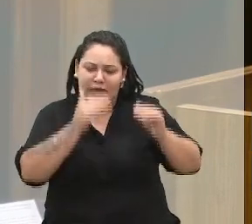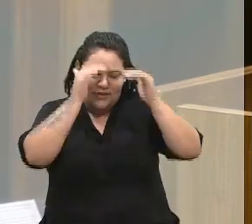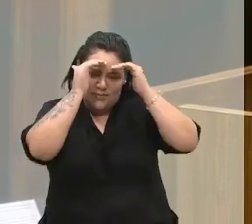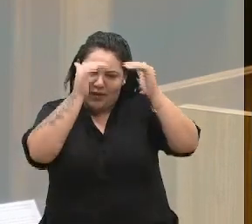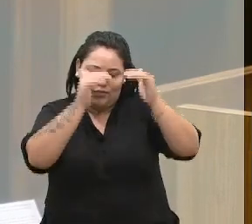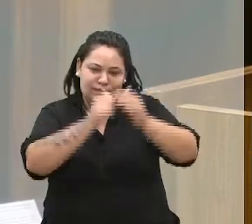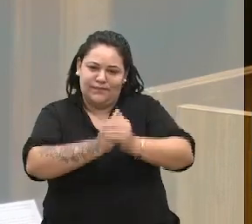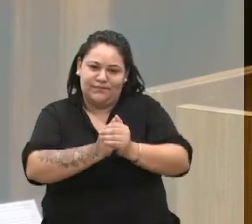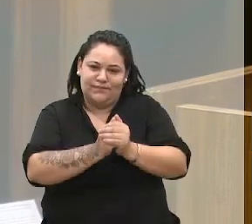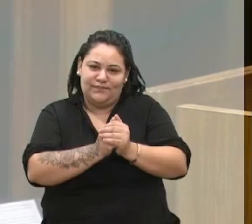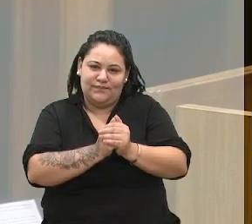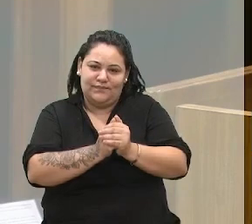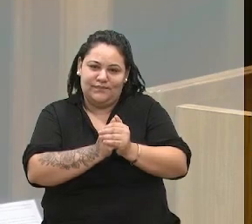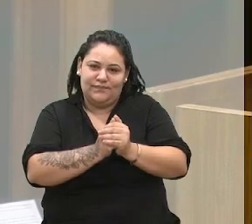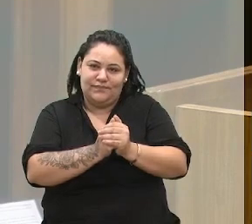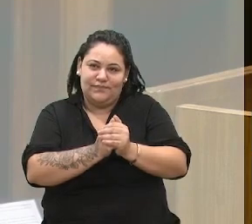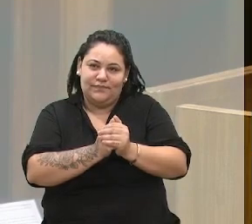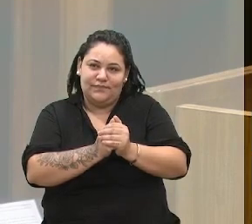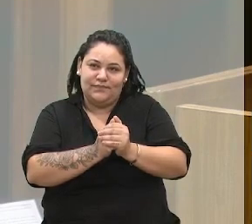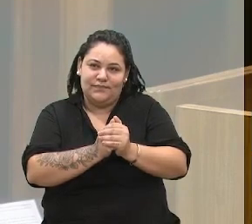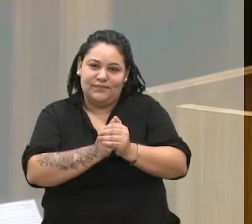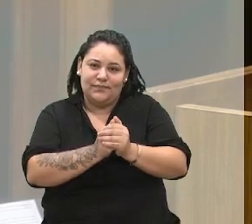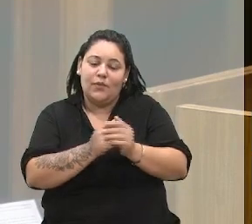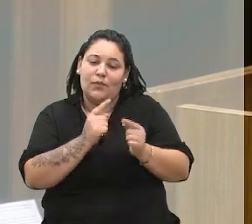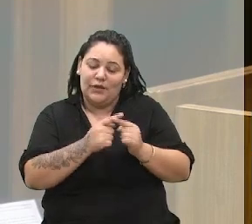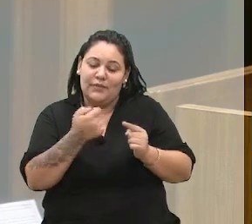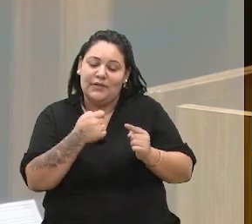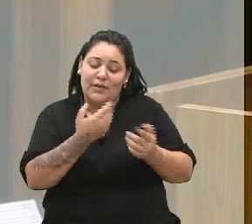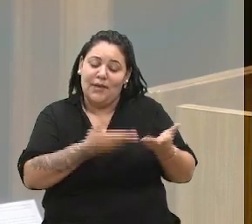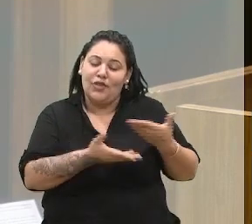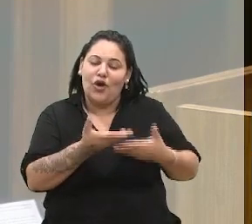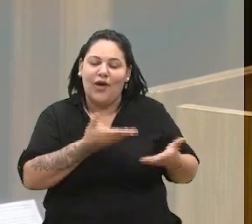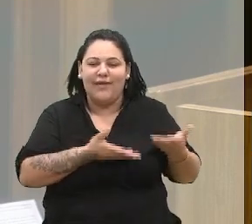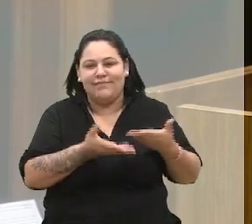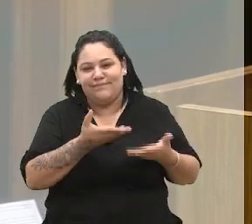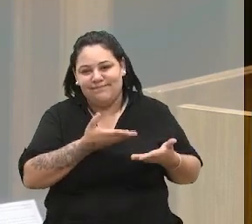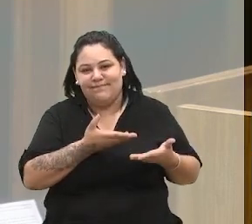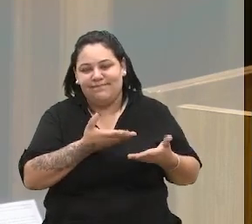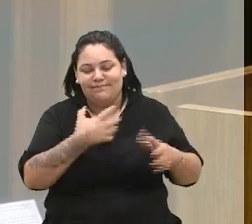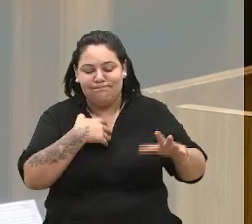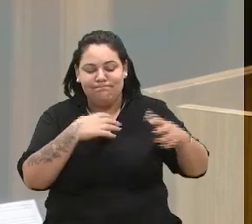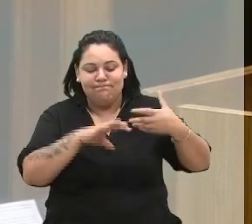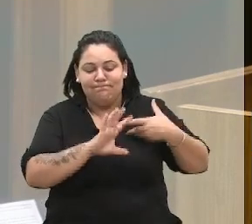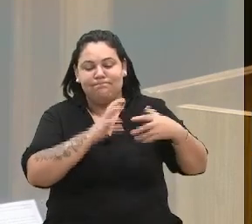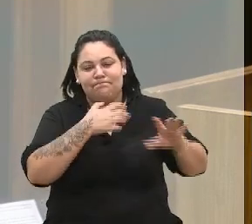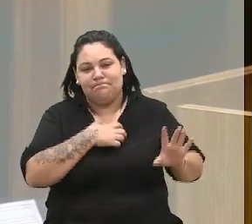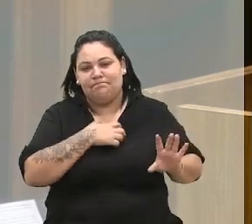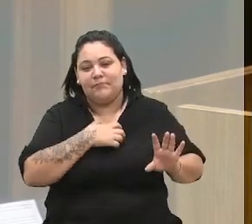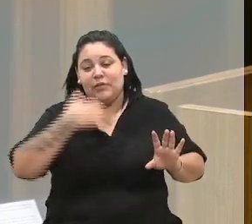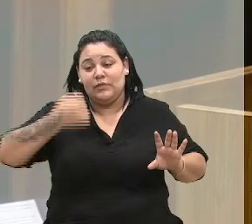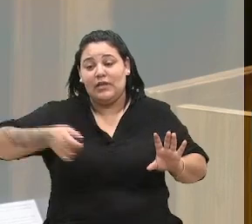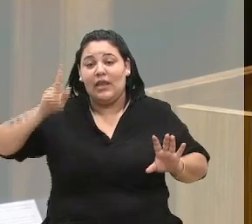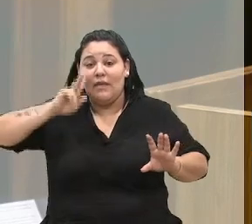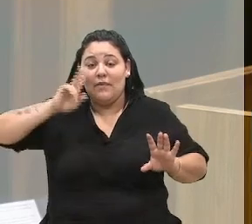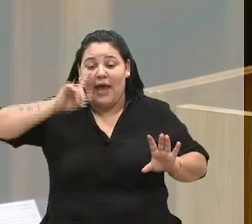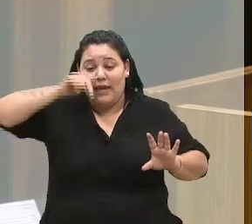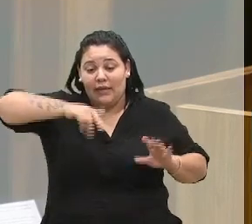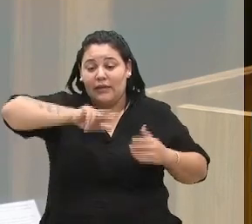respeito quando ele não for recíproco. Isso deve ser lembrado aqui, hoje e